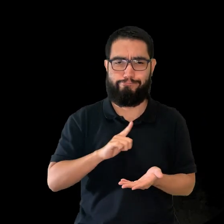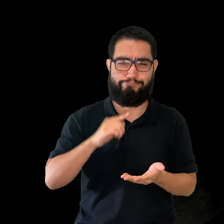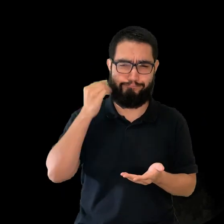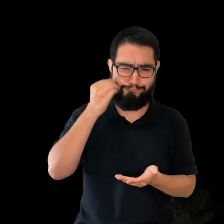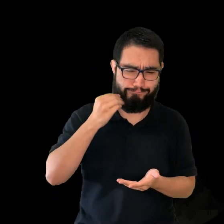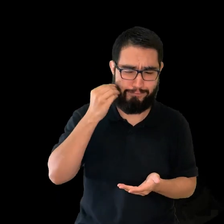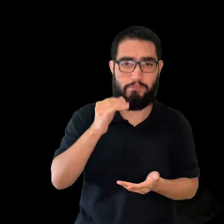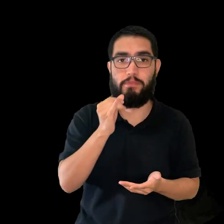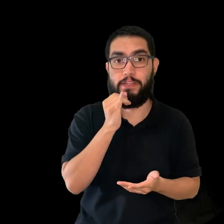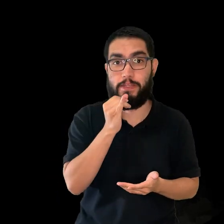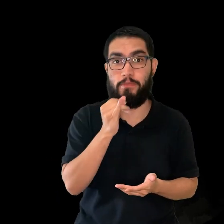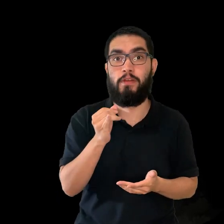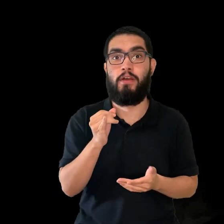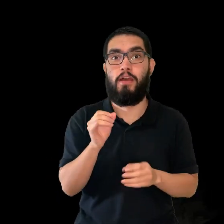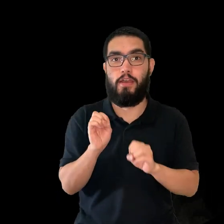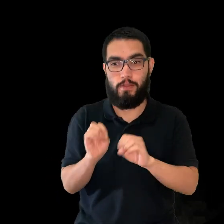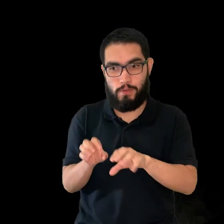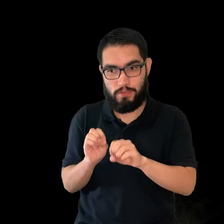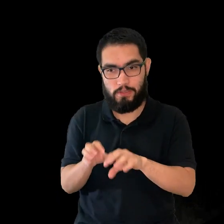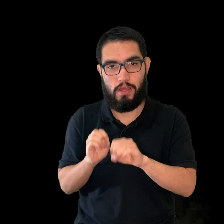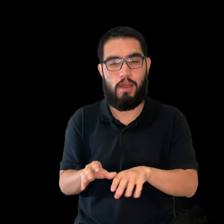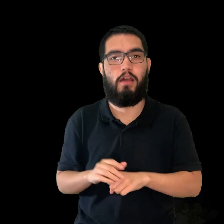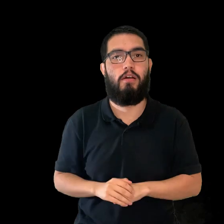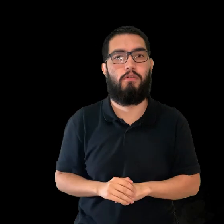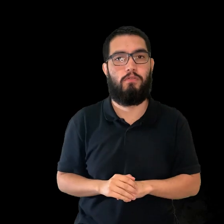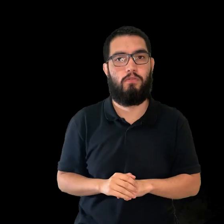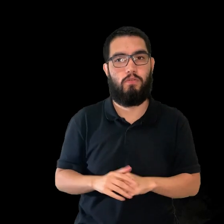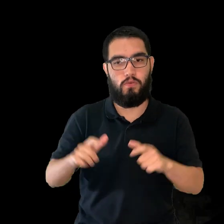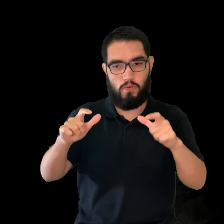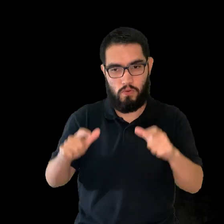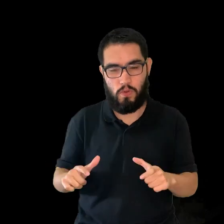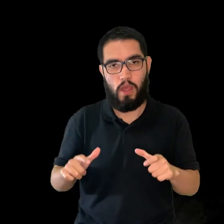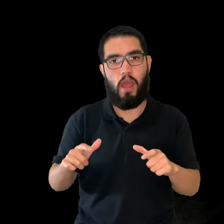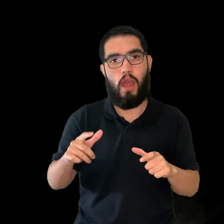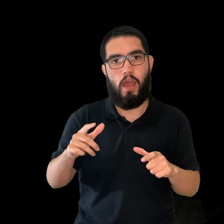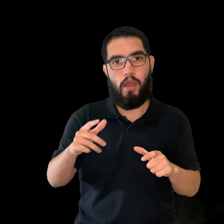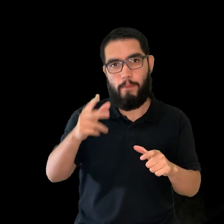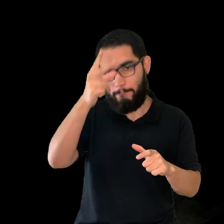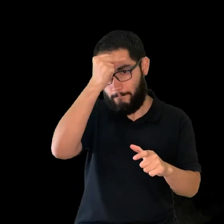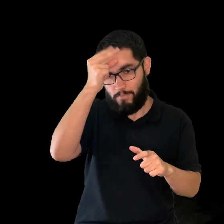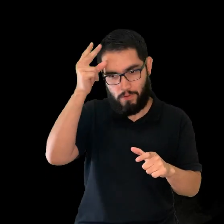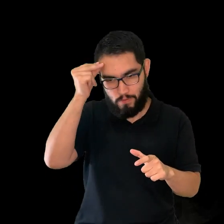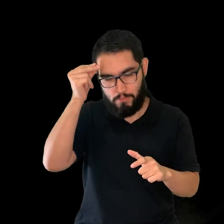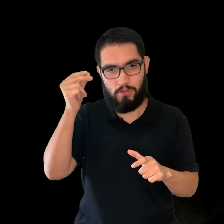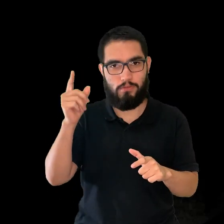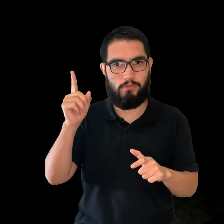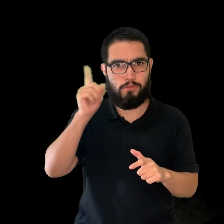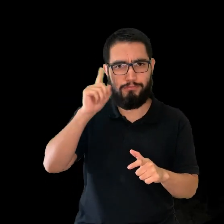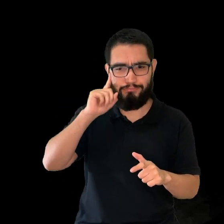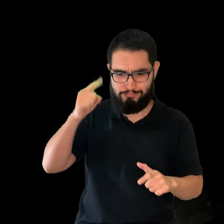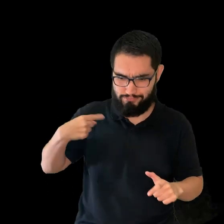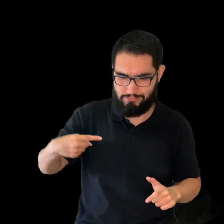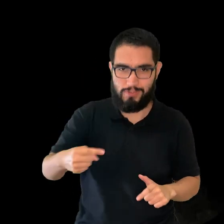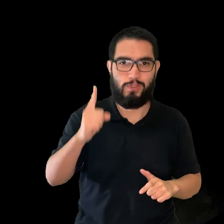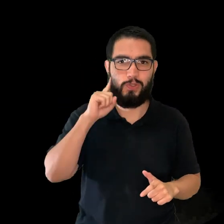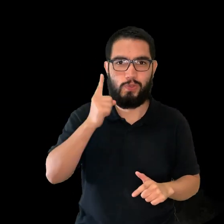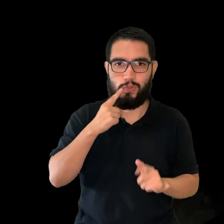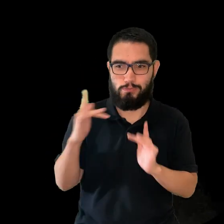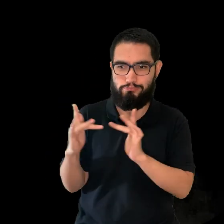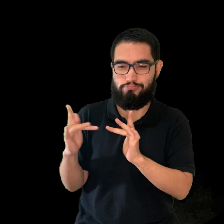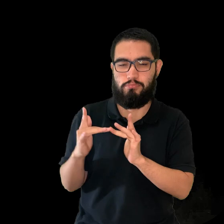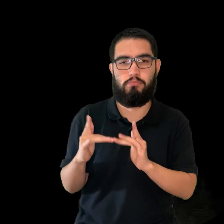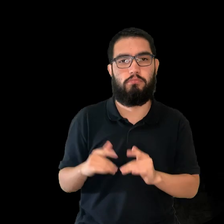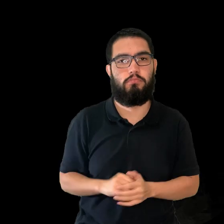muitas esferas, esfera educacional, órgãos públicos, coisas do dia a dia mesmo do surdo. Então,